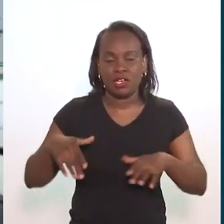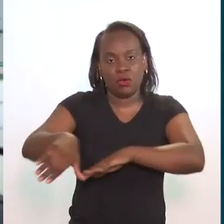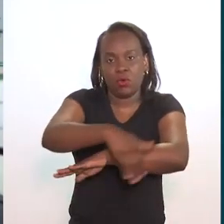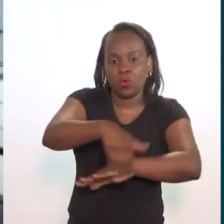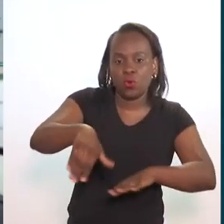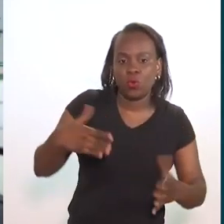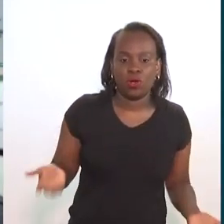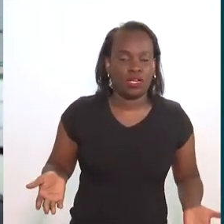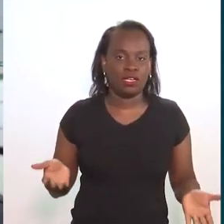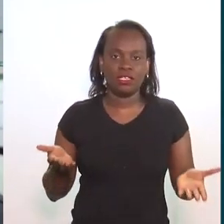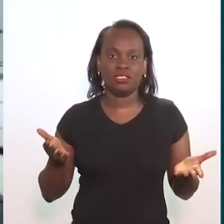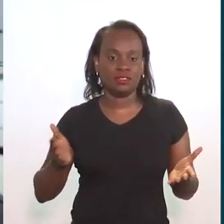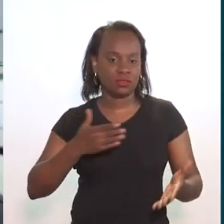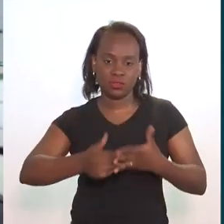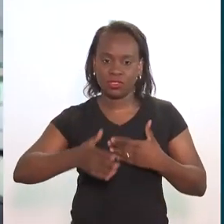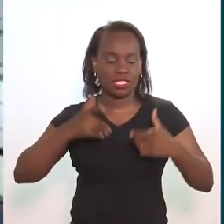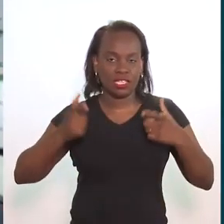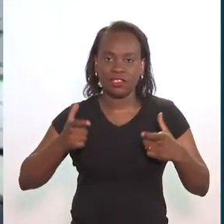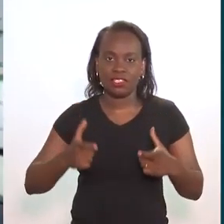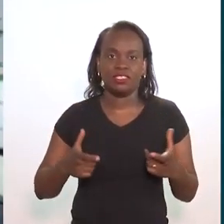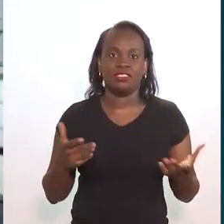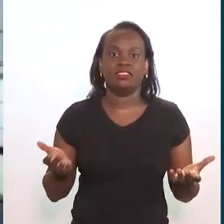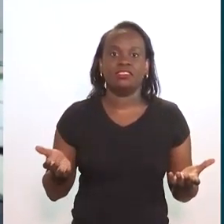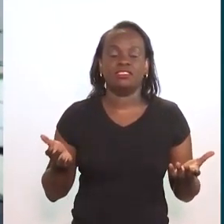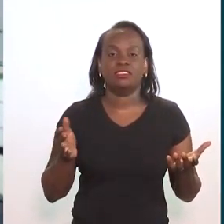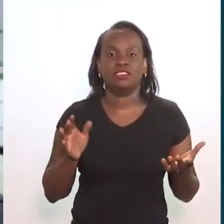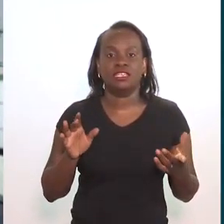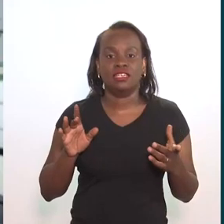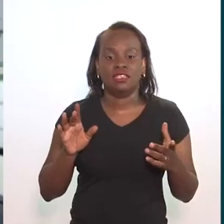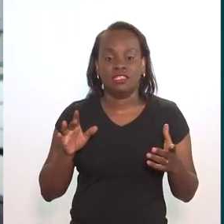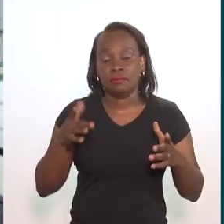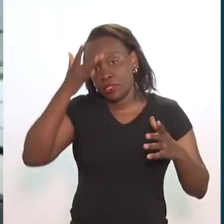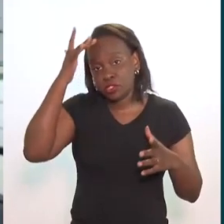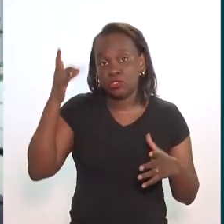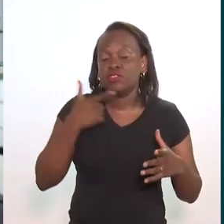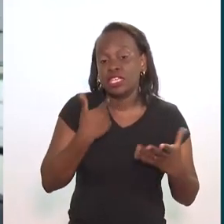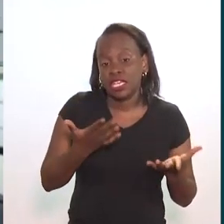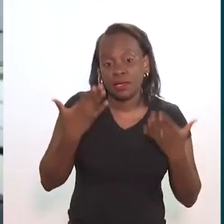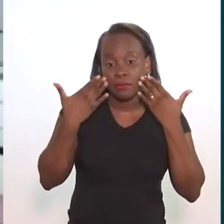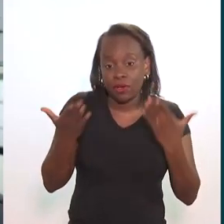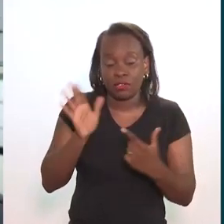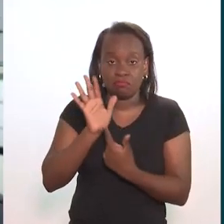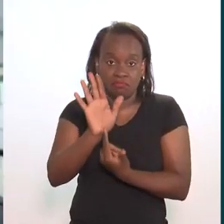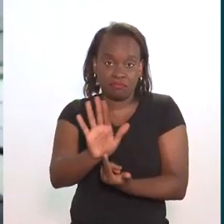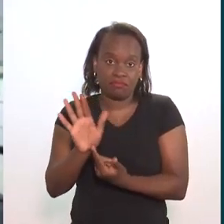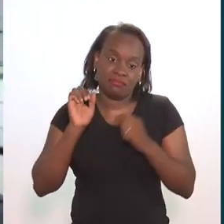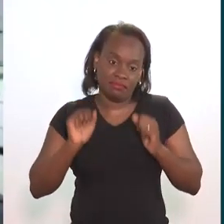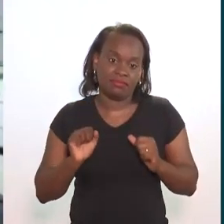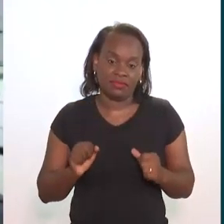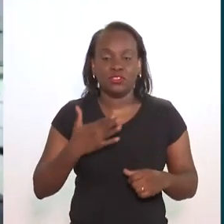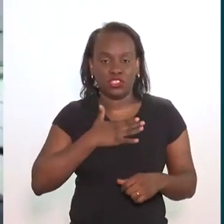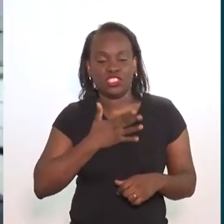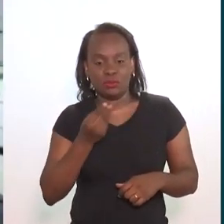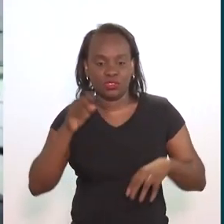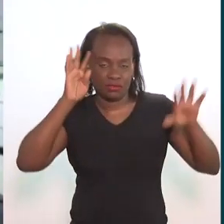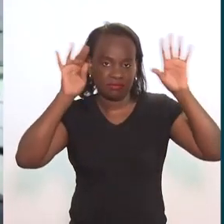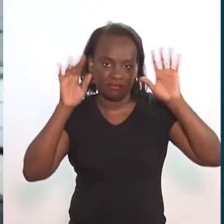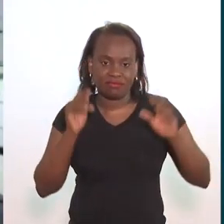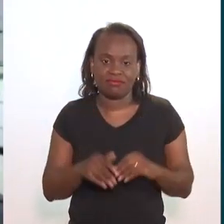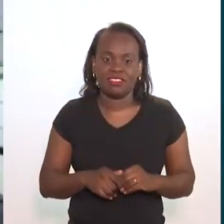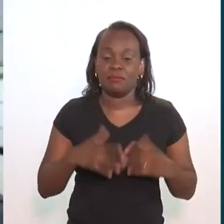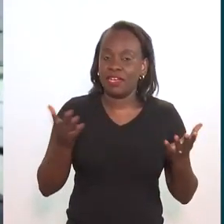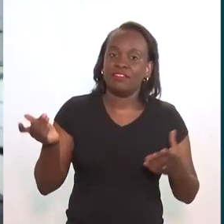lugar, na rua, enfim, em qualquer espaço onde a pessoa quiser se manifestar, pode ser. Gostei